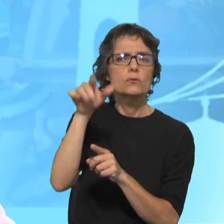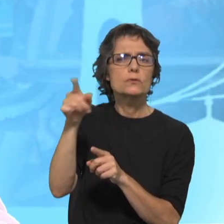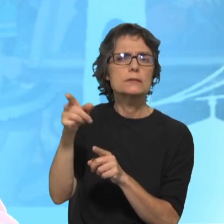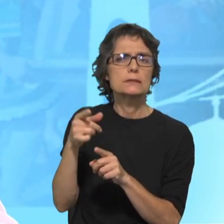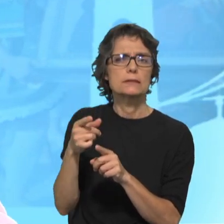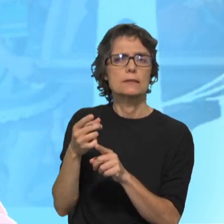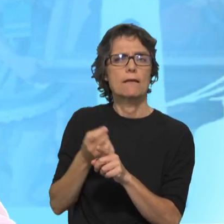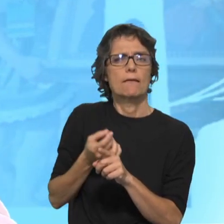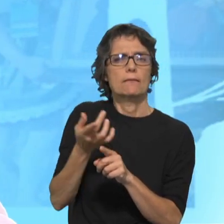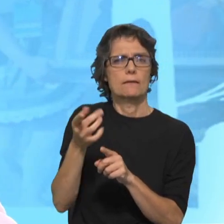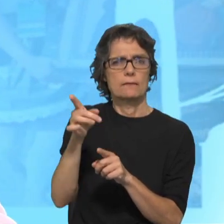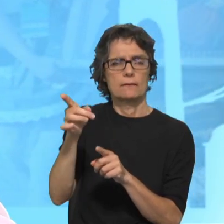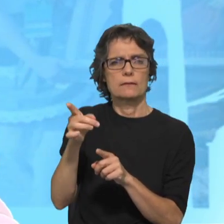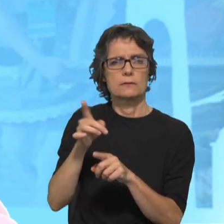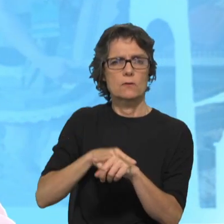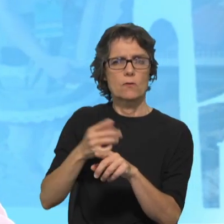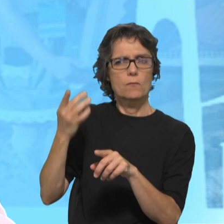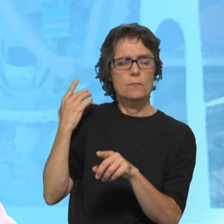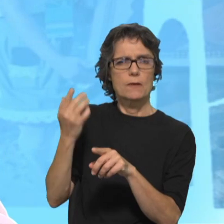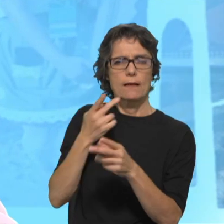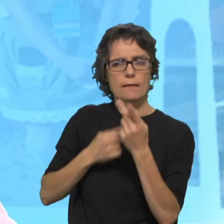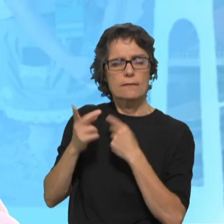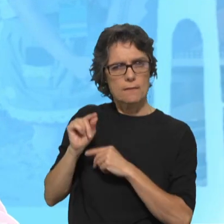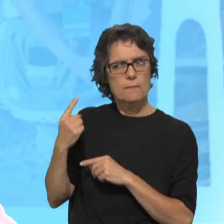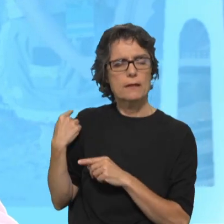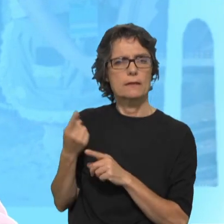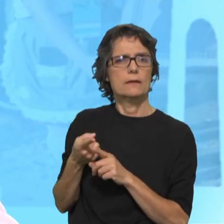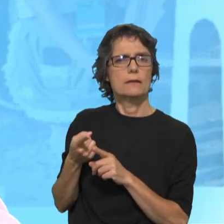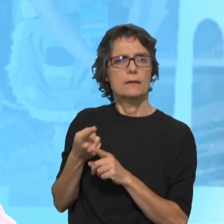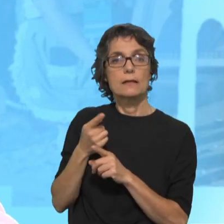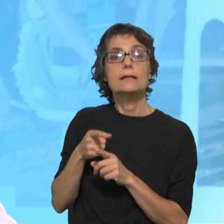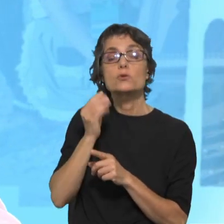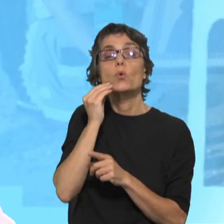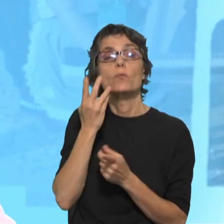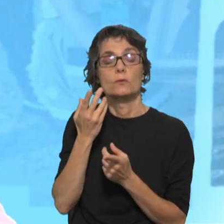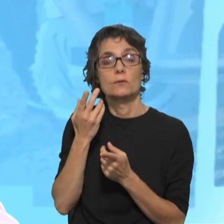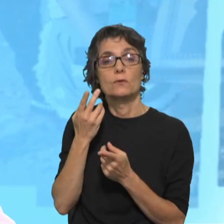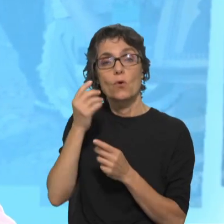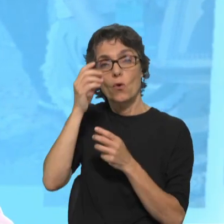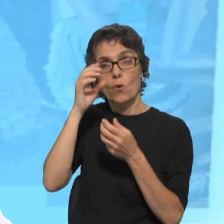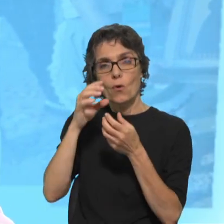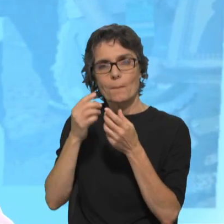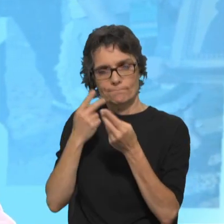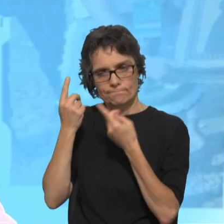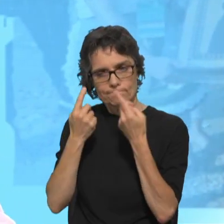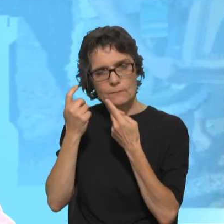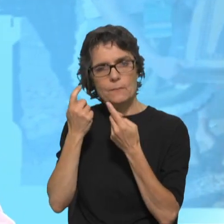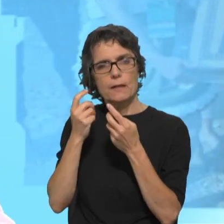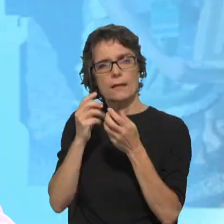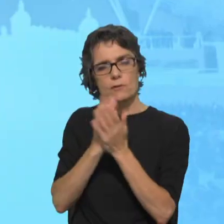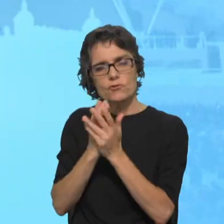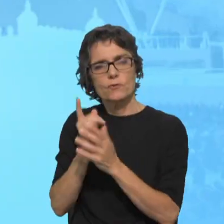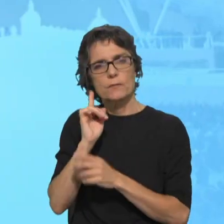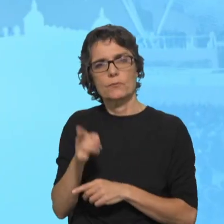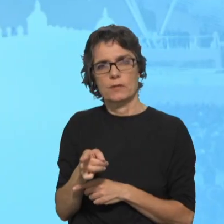distante relativamente ao passado e crítico. Isso adquire-se com estudo e com trabalho e com reflexão. E para isso deve funcionar também dias como o